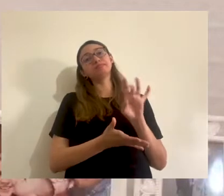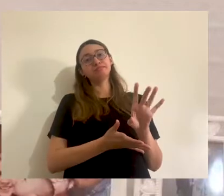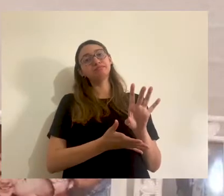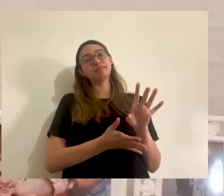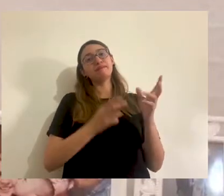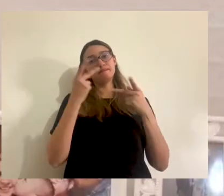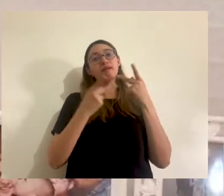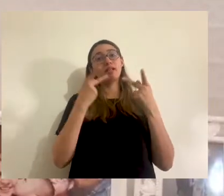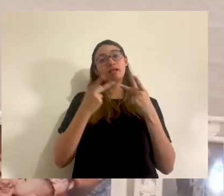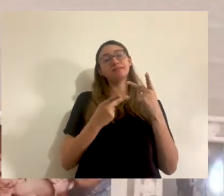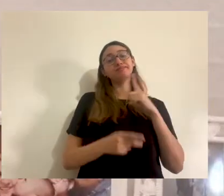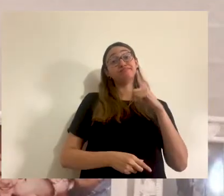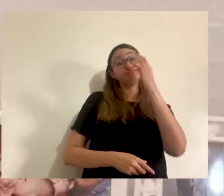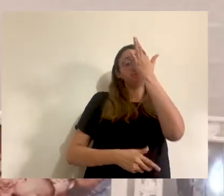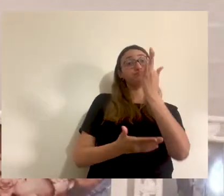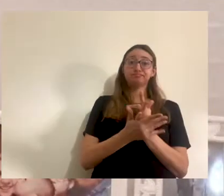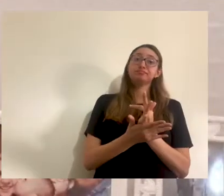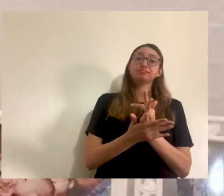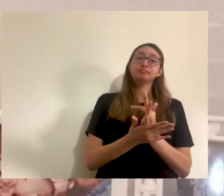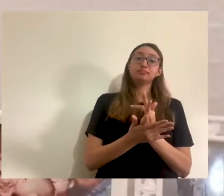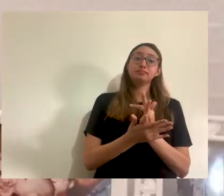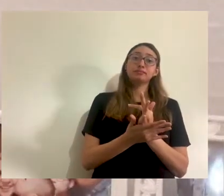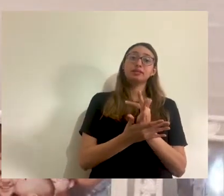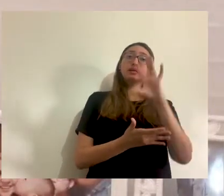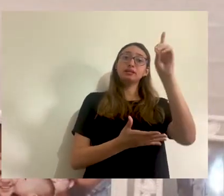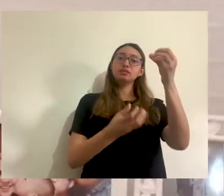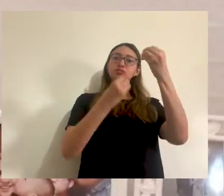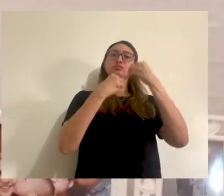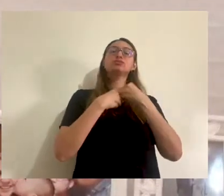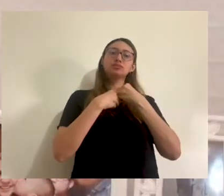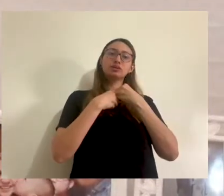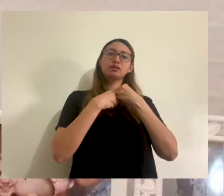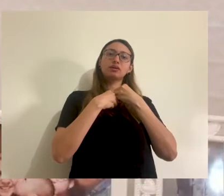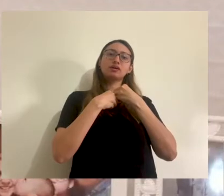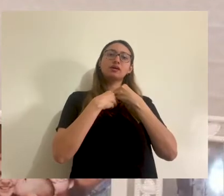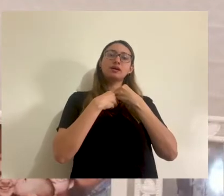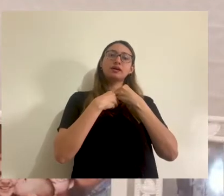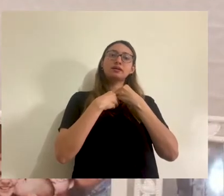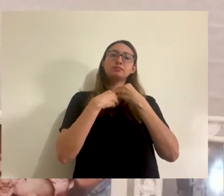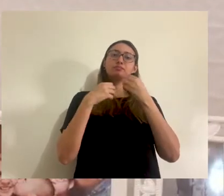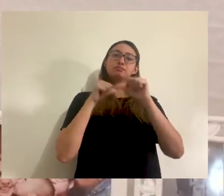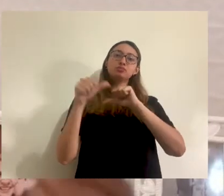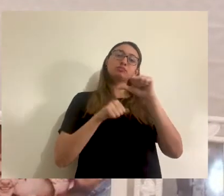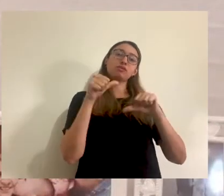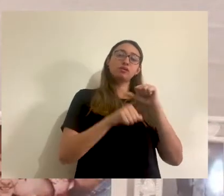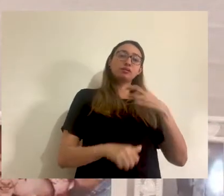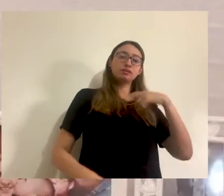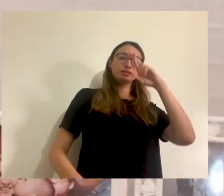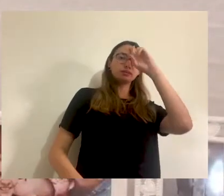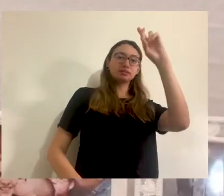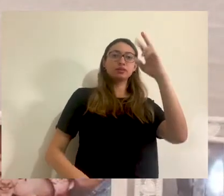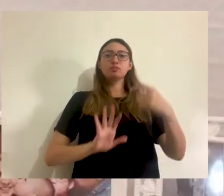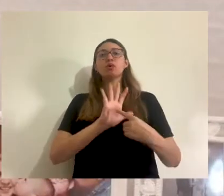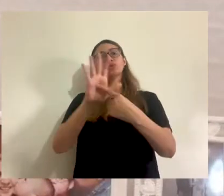em dizer que nós temos fé? Deus nos dá a oportunidade de transformar a nossa religiosidade em um gesto